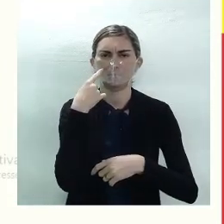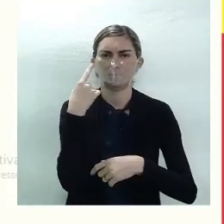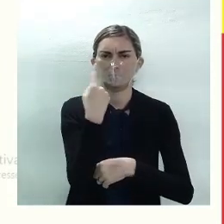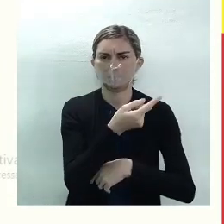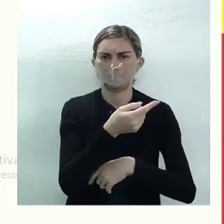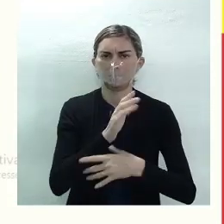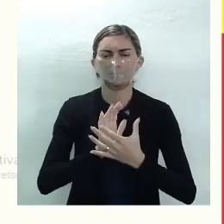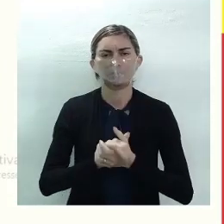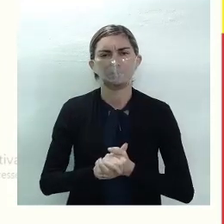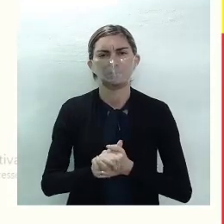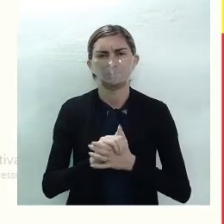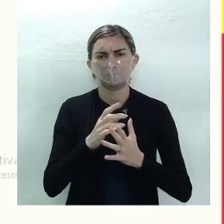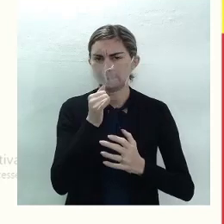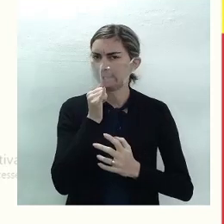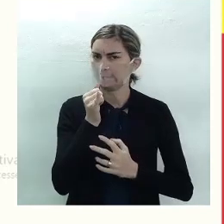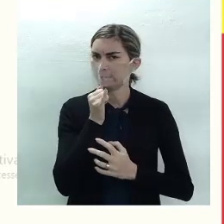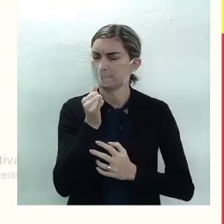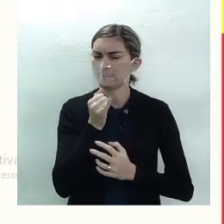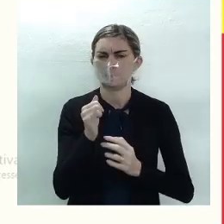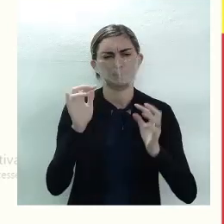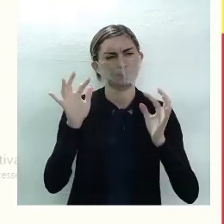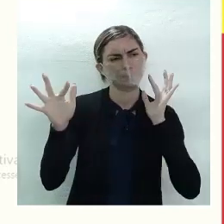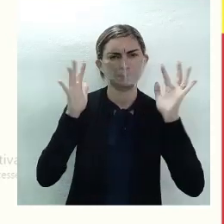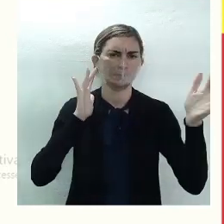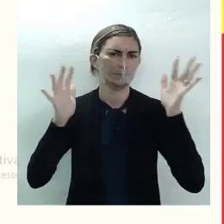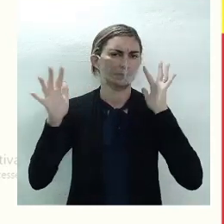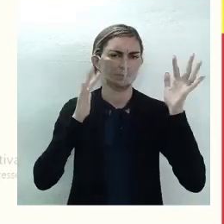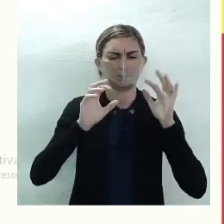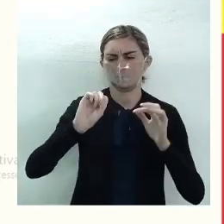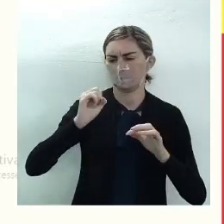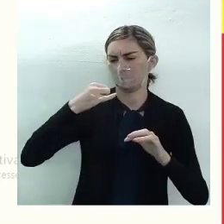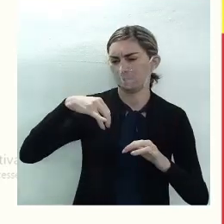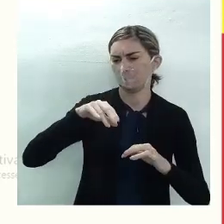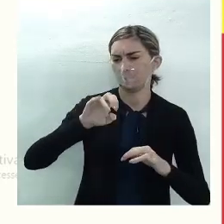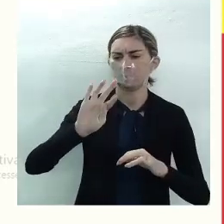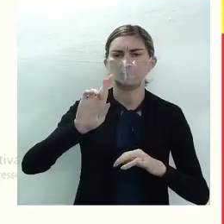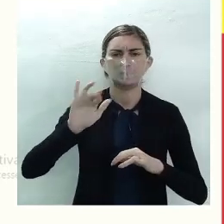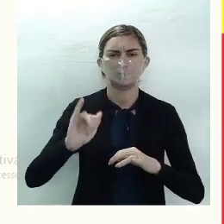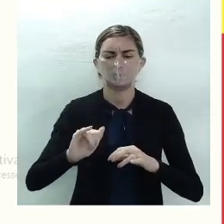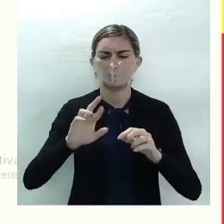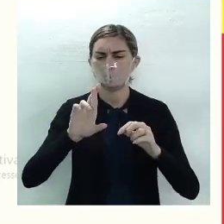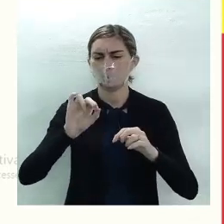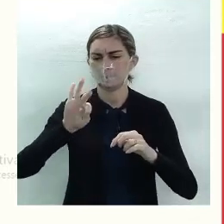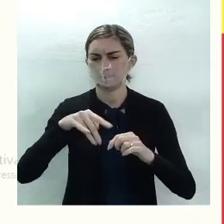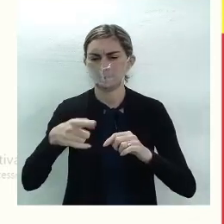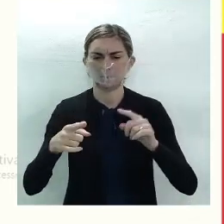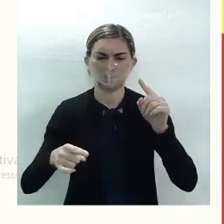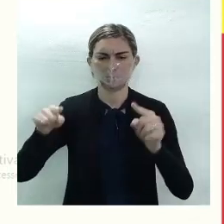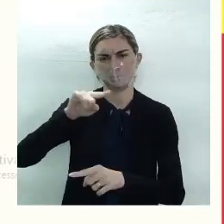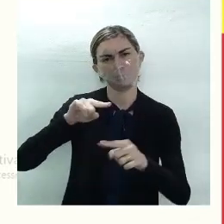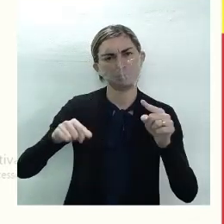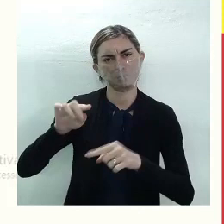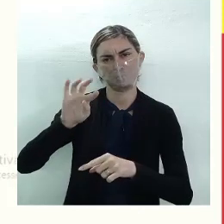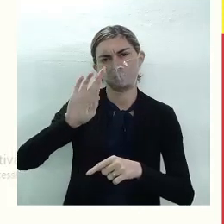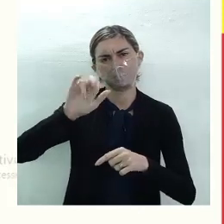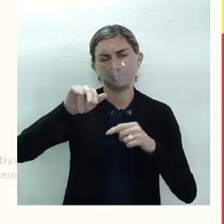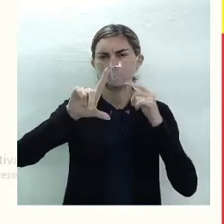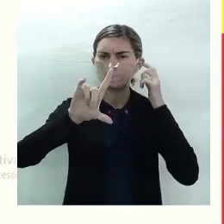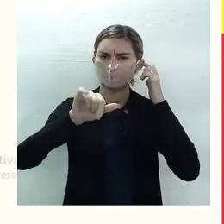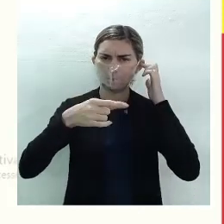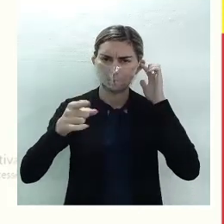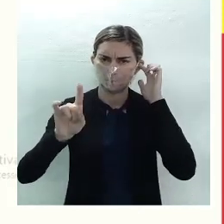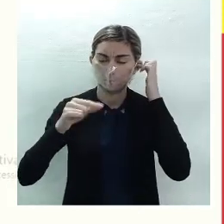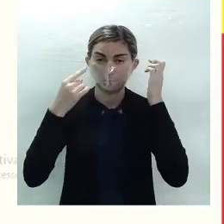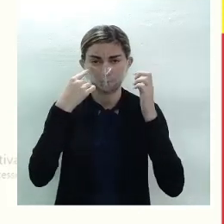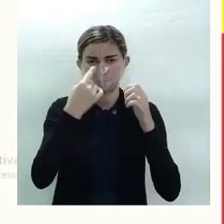olha aí, o exemplo de reflexão, simetria de reflexão, de rotação e de translação. Veja